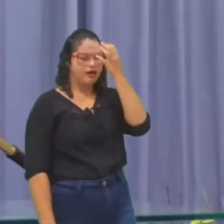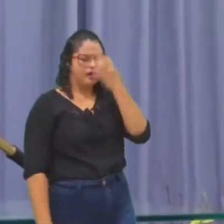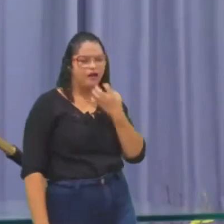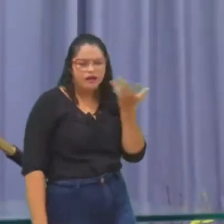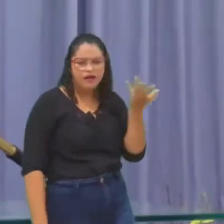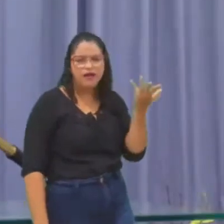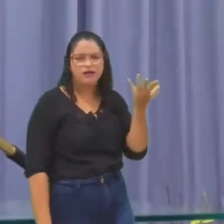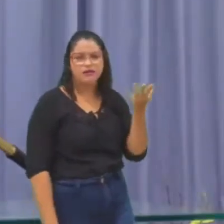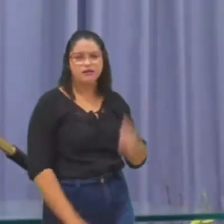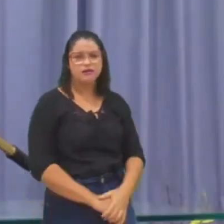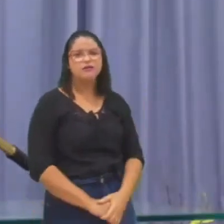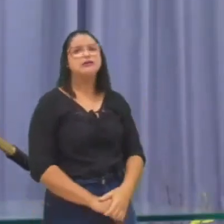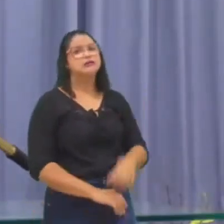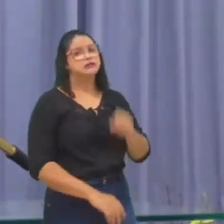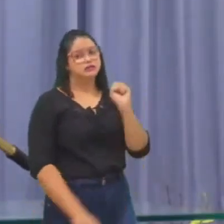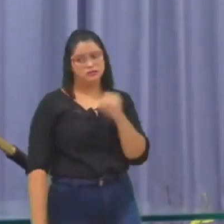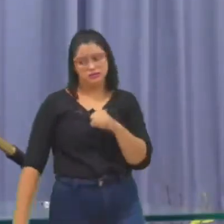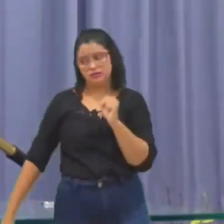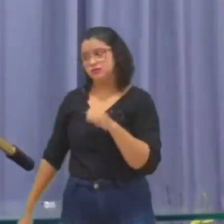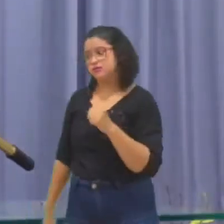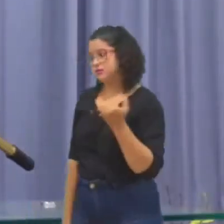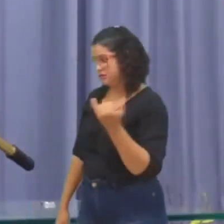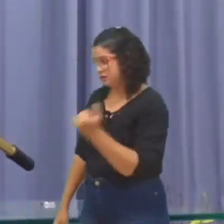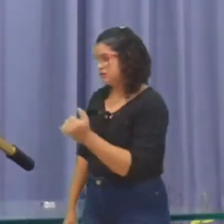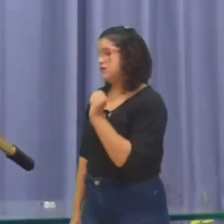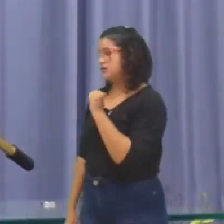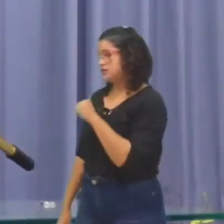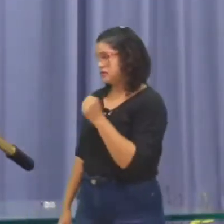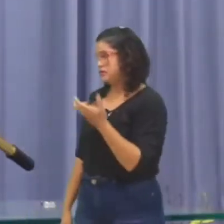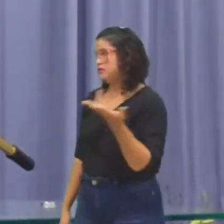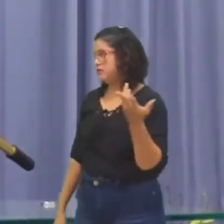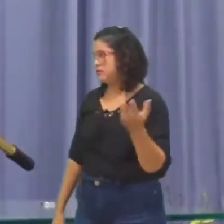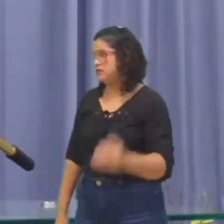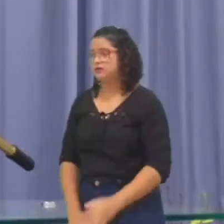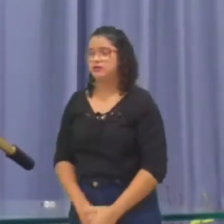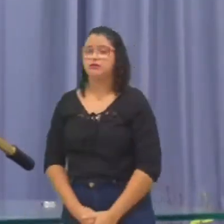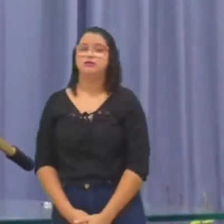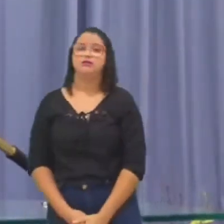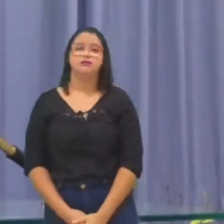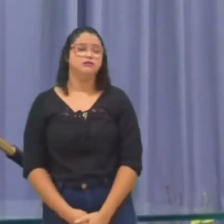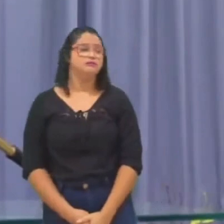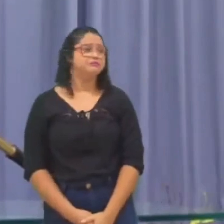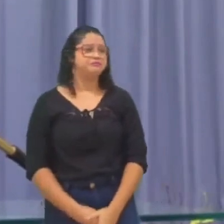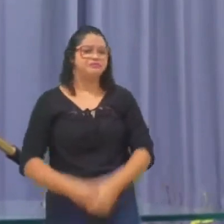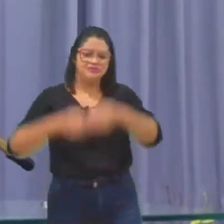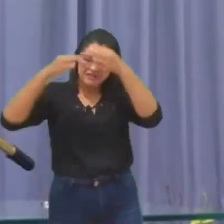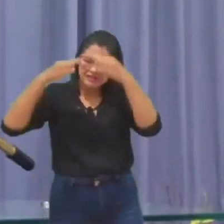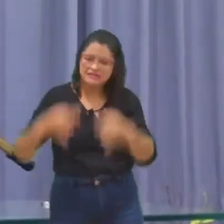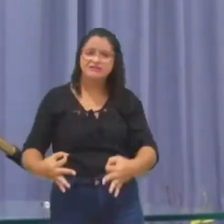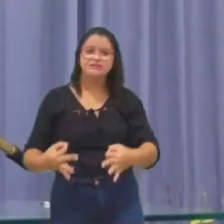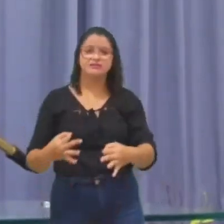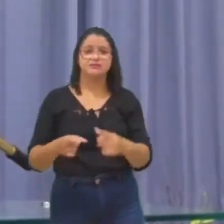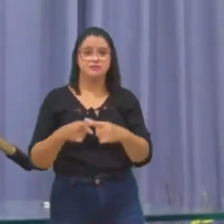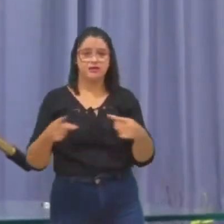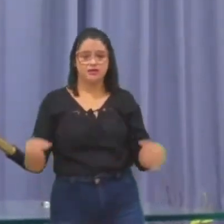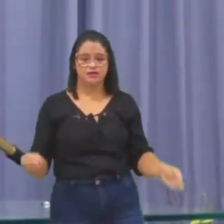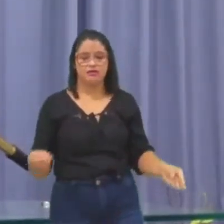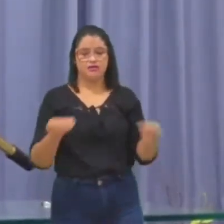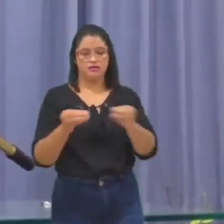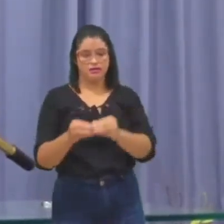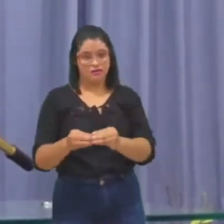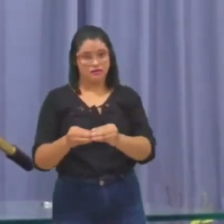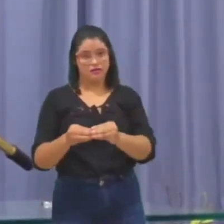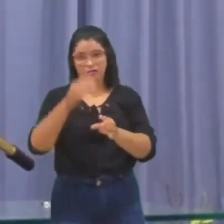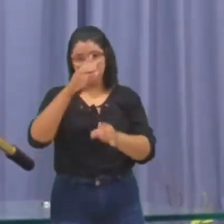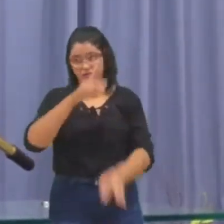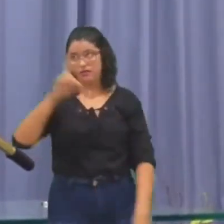séria? Sim, com certeza. É isso que estamos a dizer. O que estamos acrescentando a isso é que